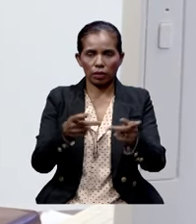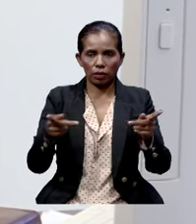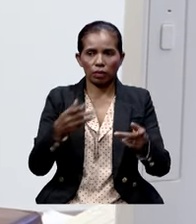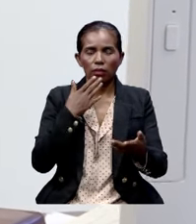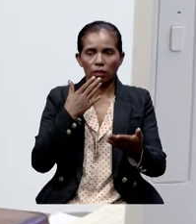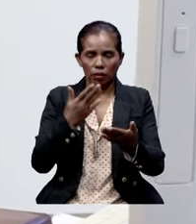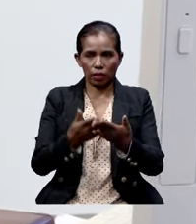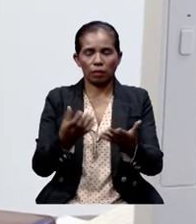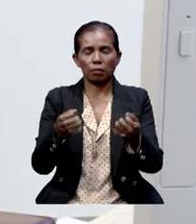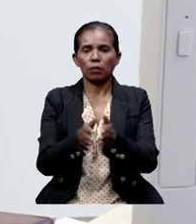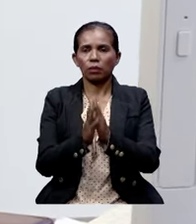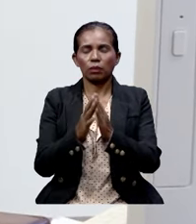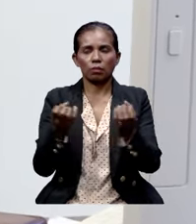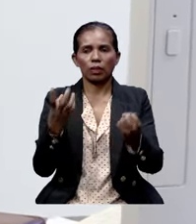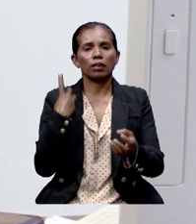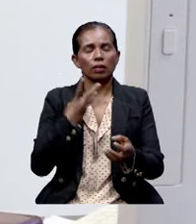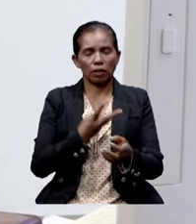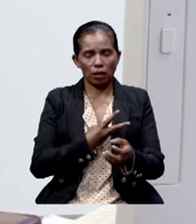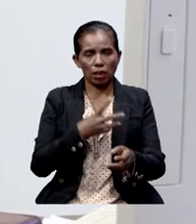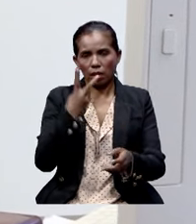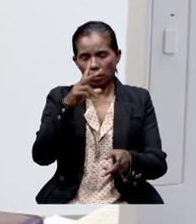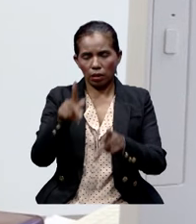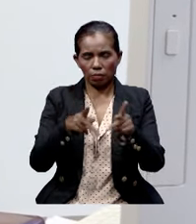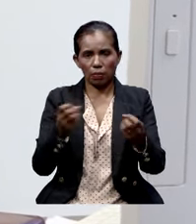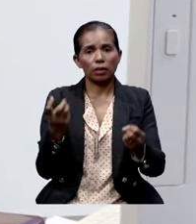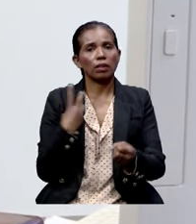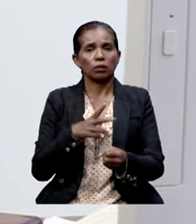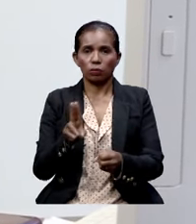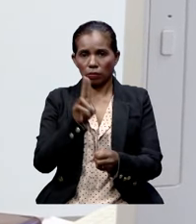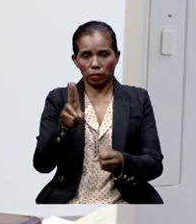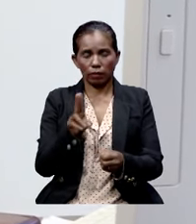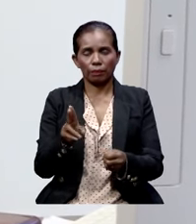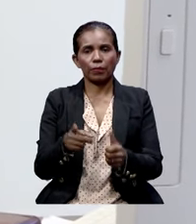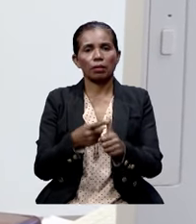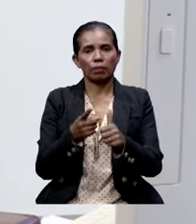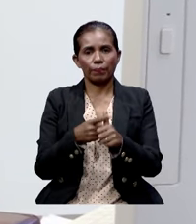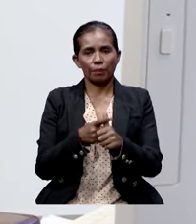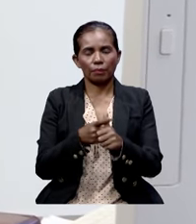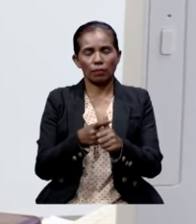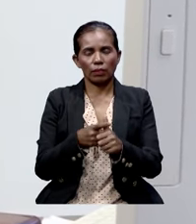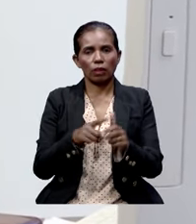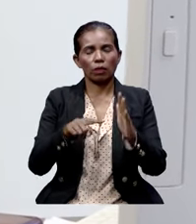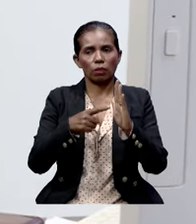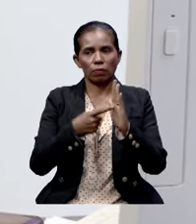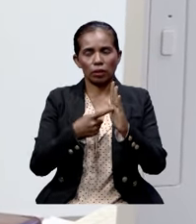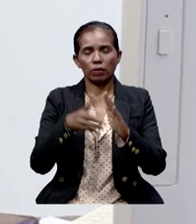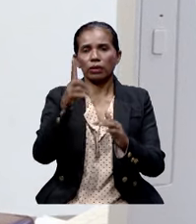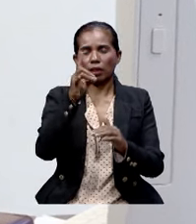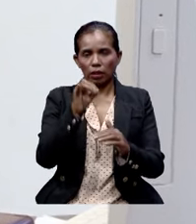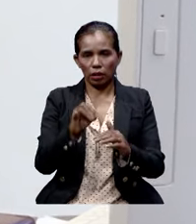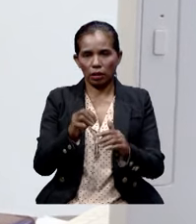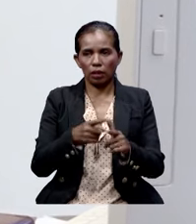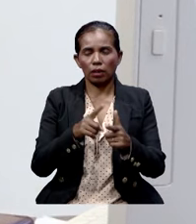requerente bara, então ita usa uluk ne, ba primeiro estar si hahu husi dili,